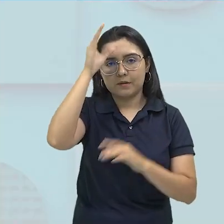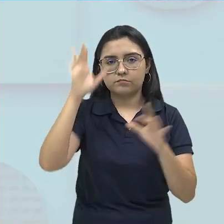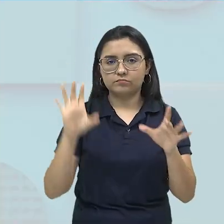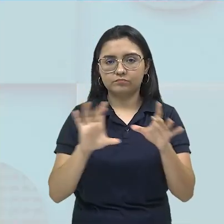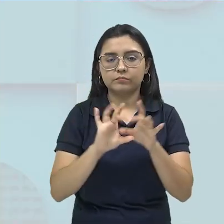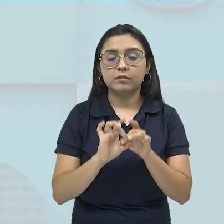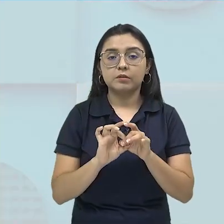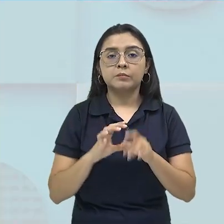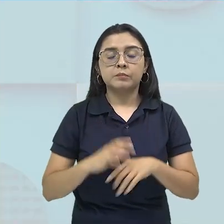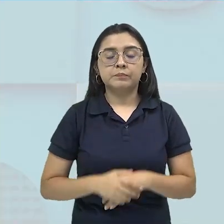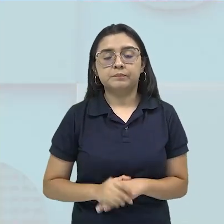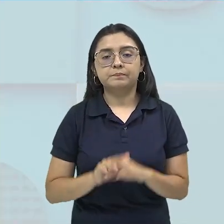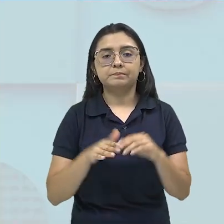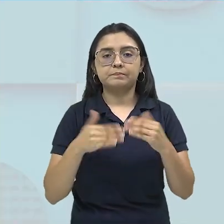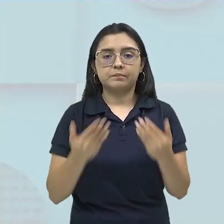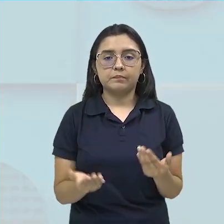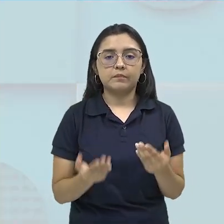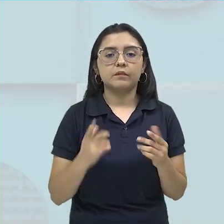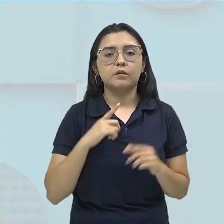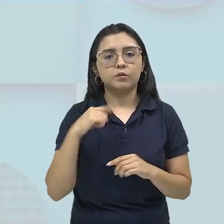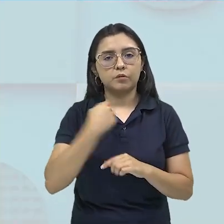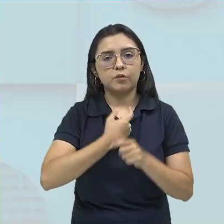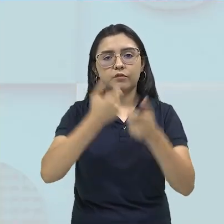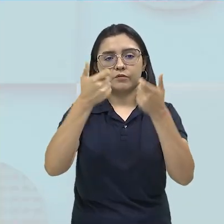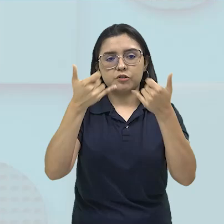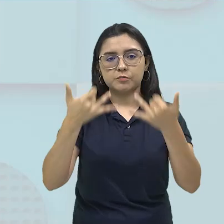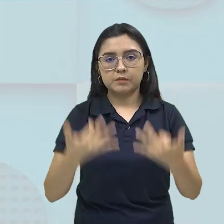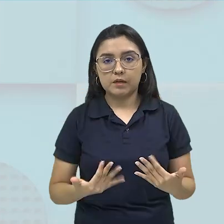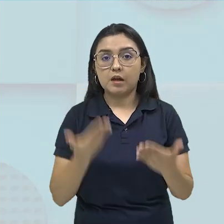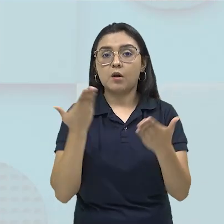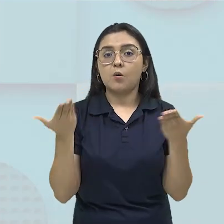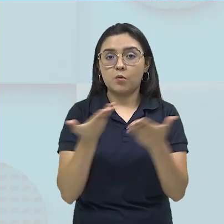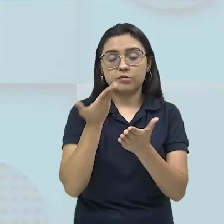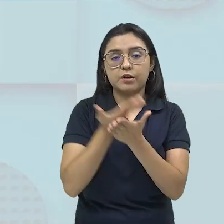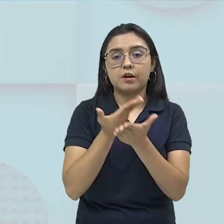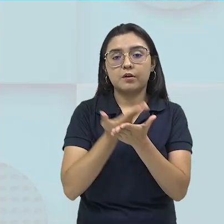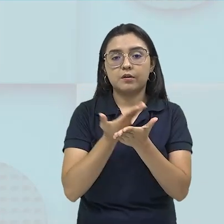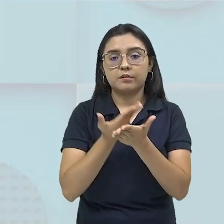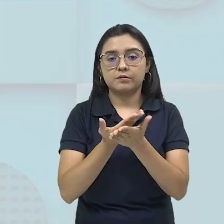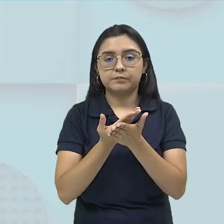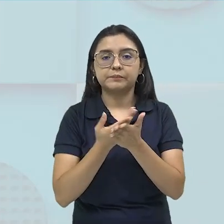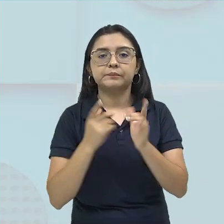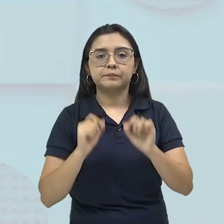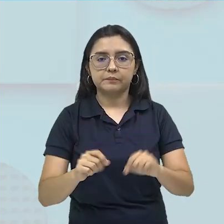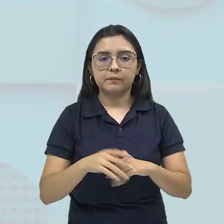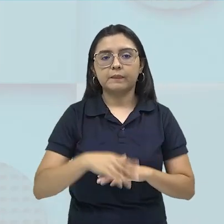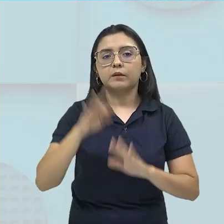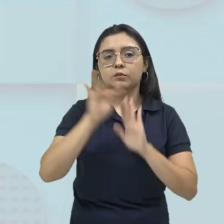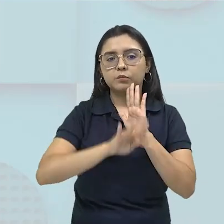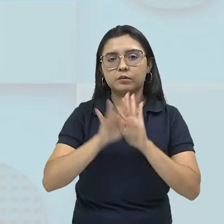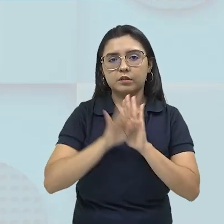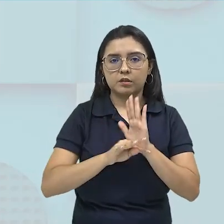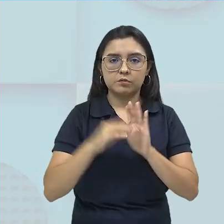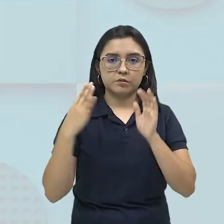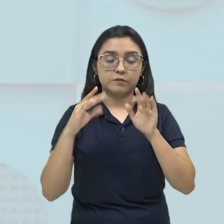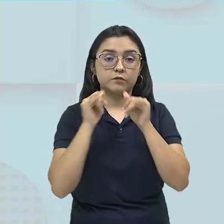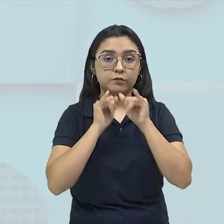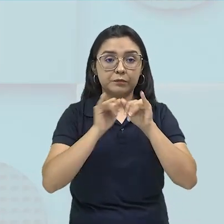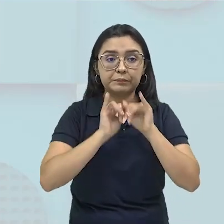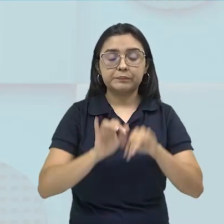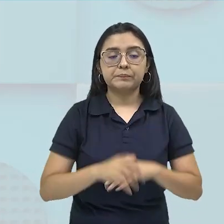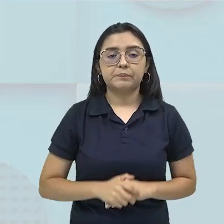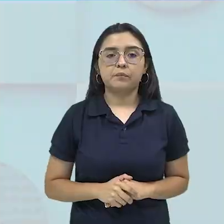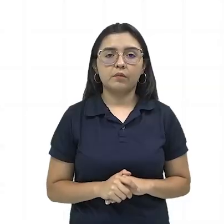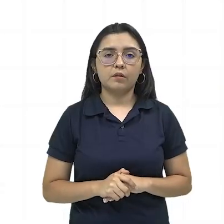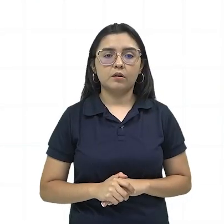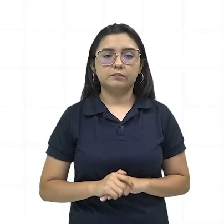conhecimento. E é isso que a gente vem falando aqui, vai falar na nossa aula da divulgação científica. Então vamos lá,